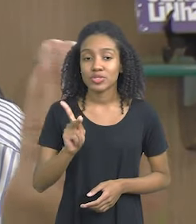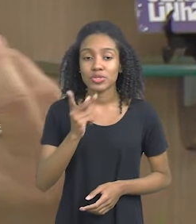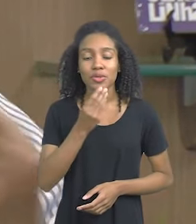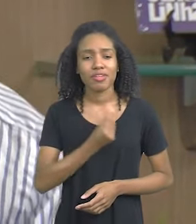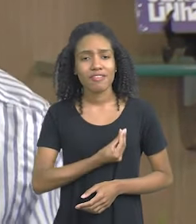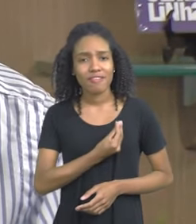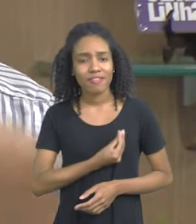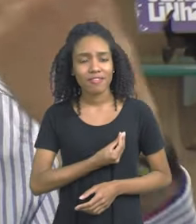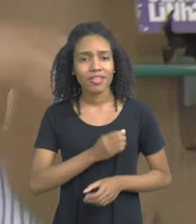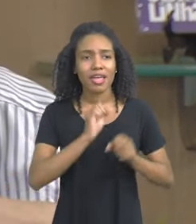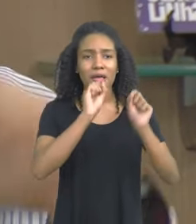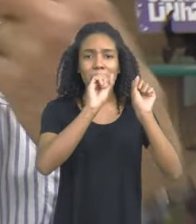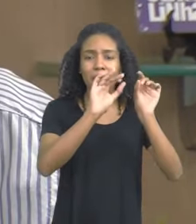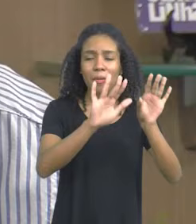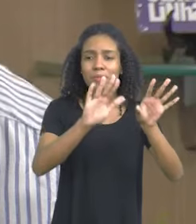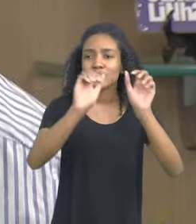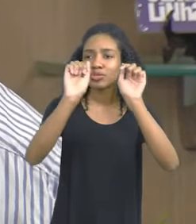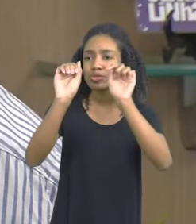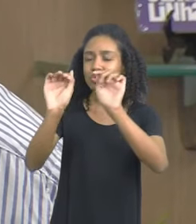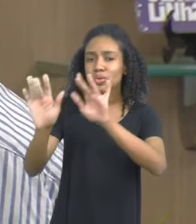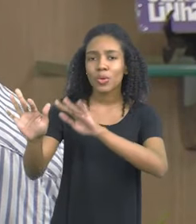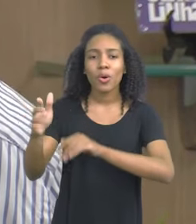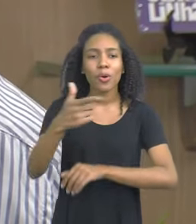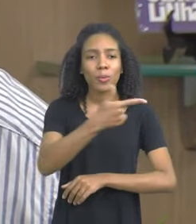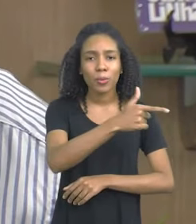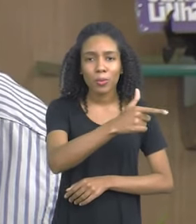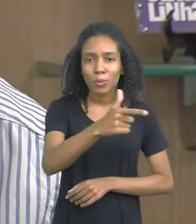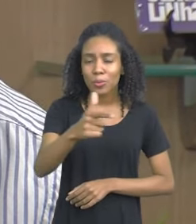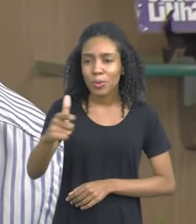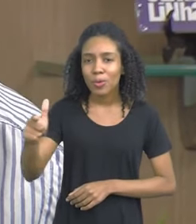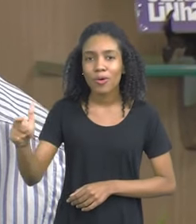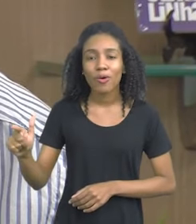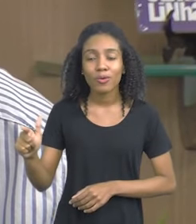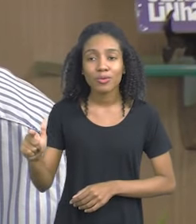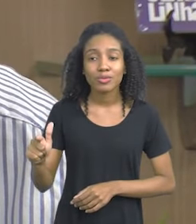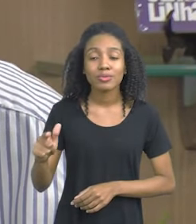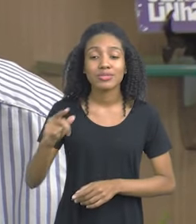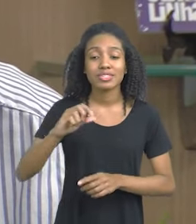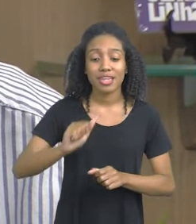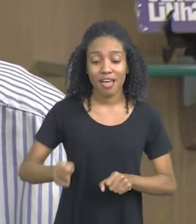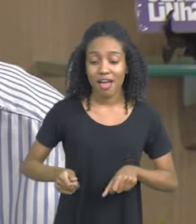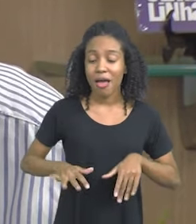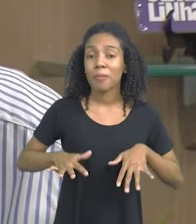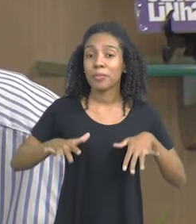suas riquezas, elas aumentam cada vez mais, mas aqueles que